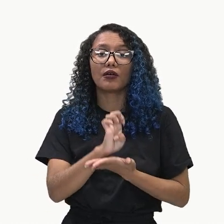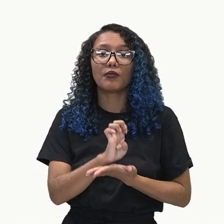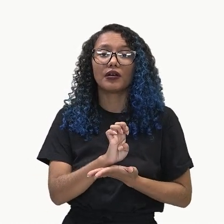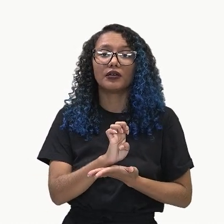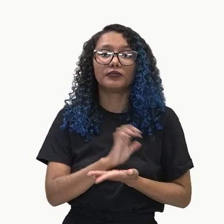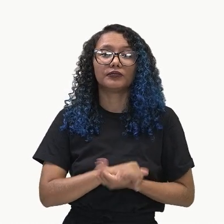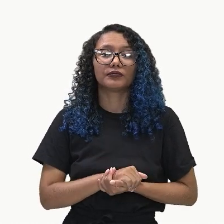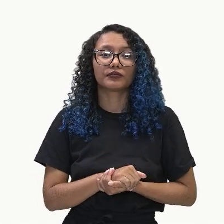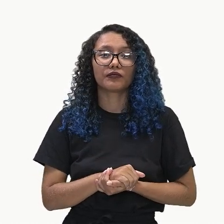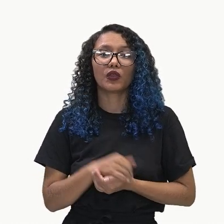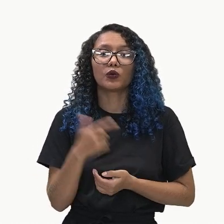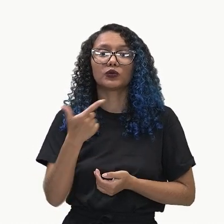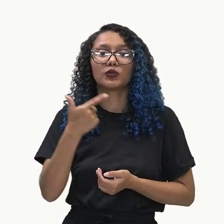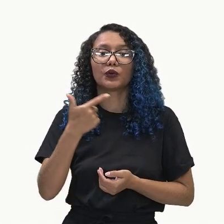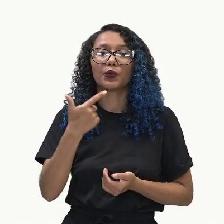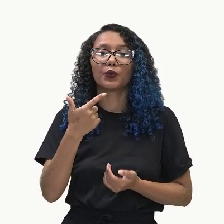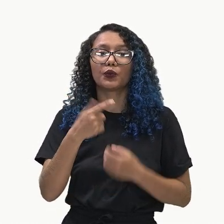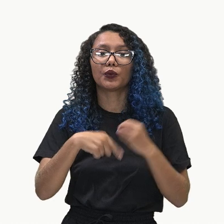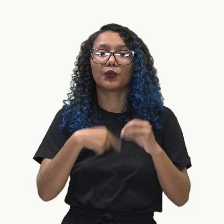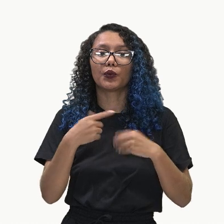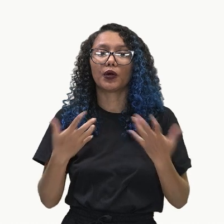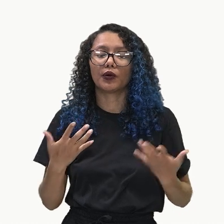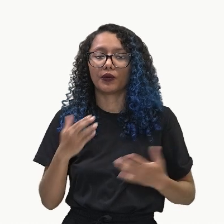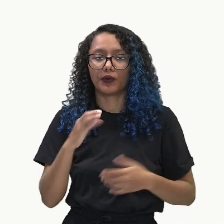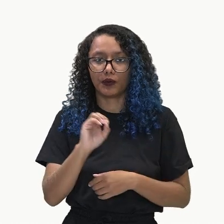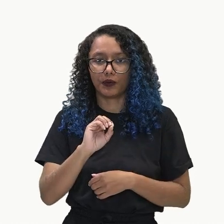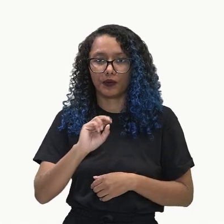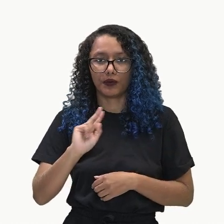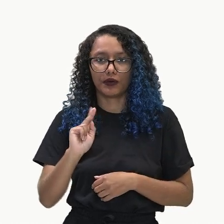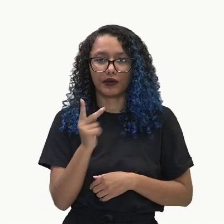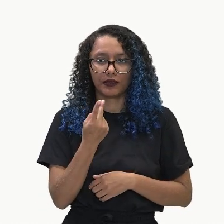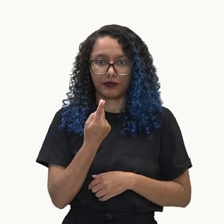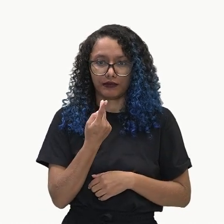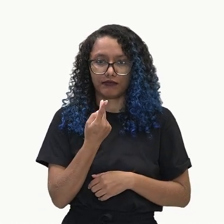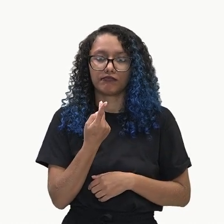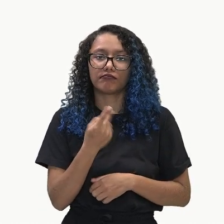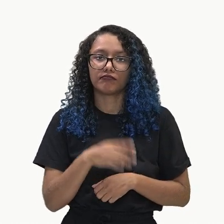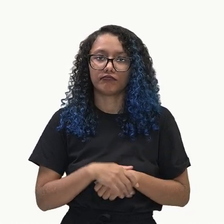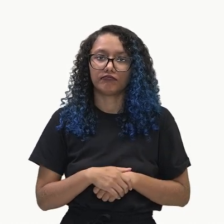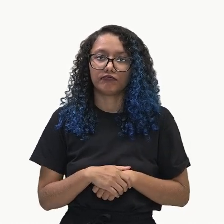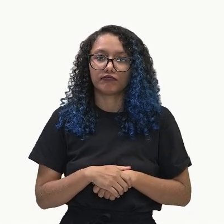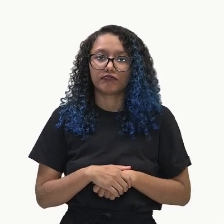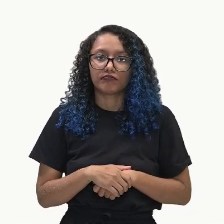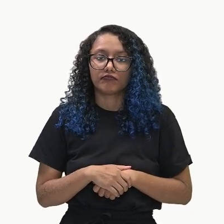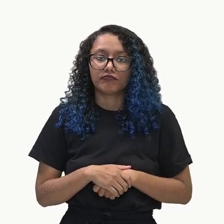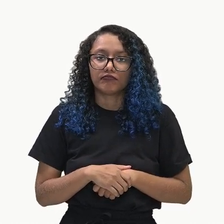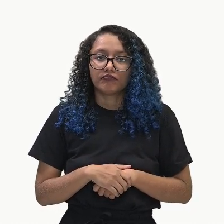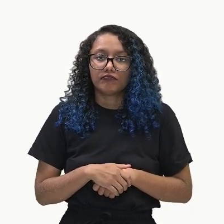segundo elemento, eu vou ter a hidroxila. E